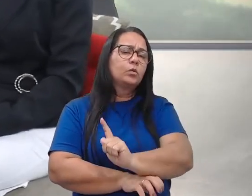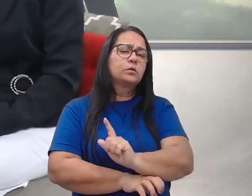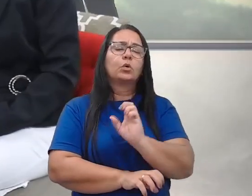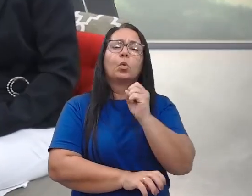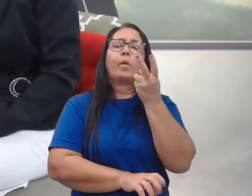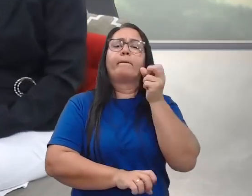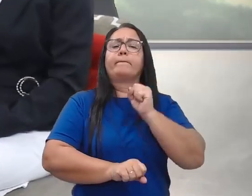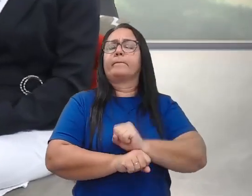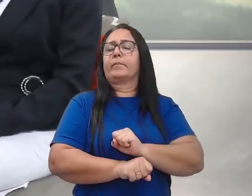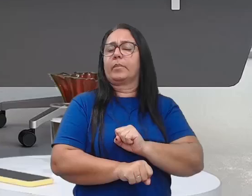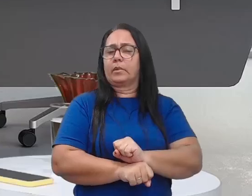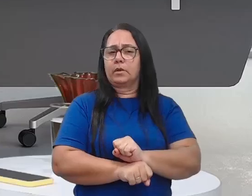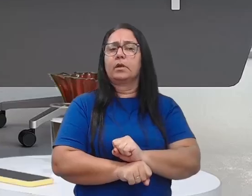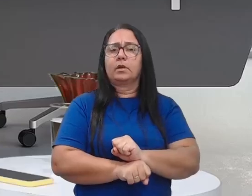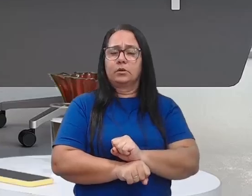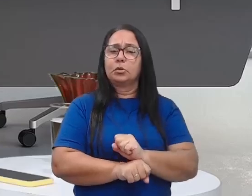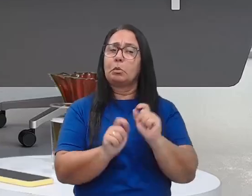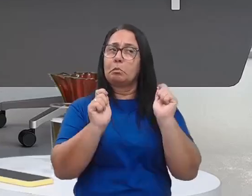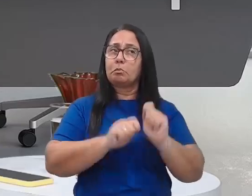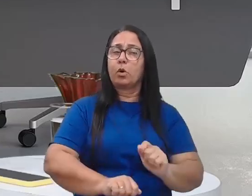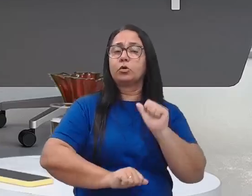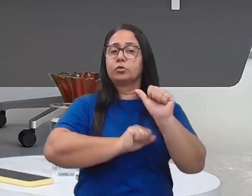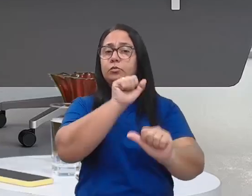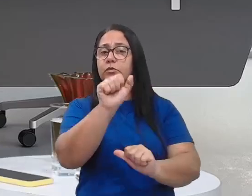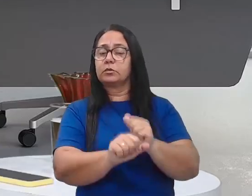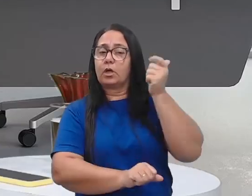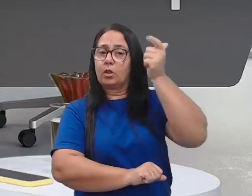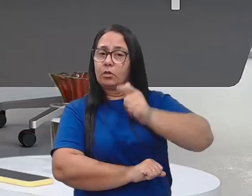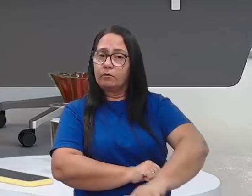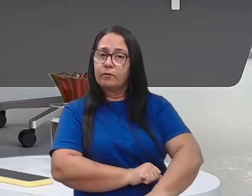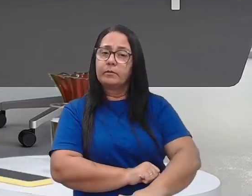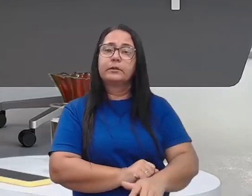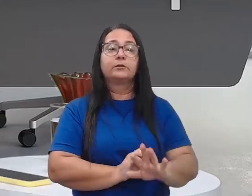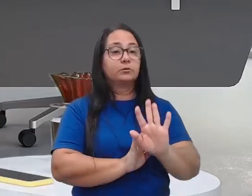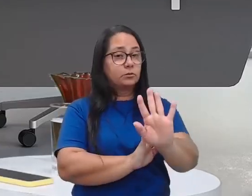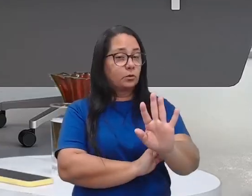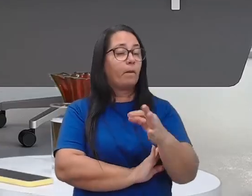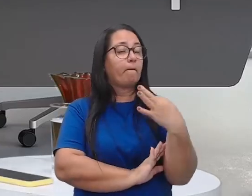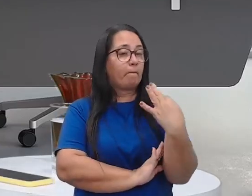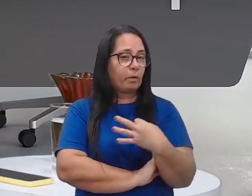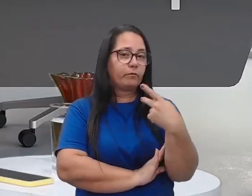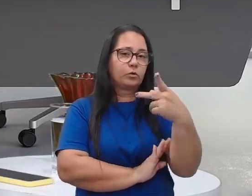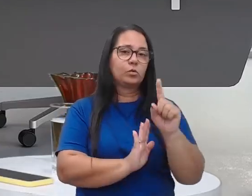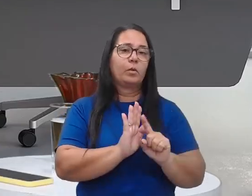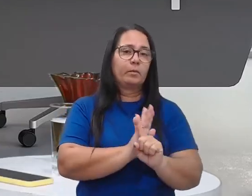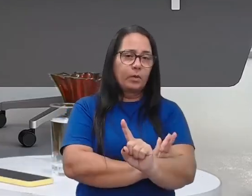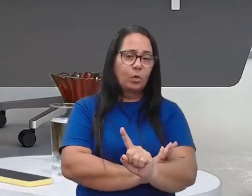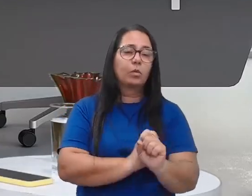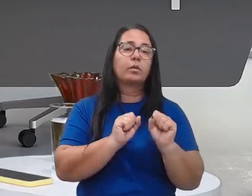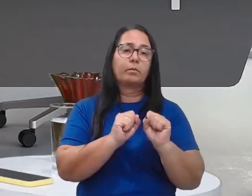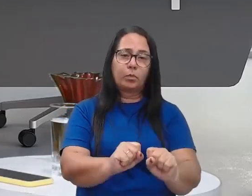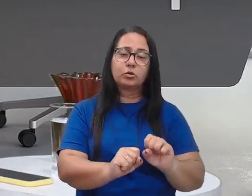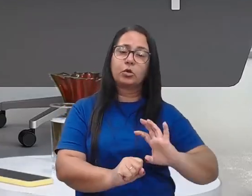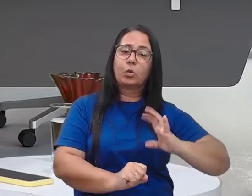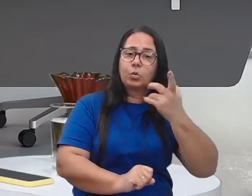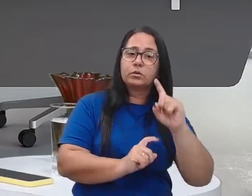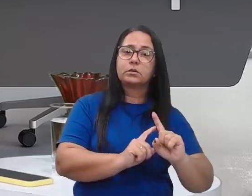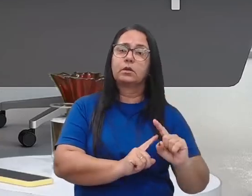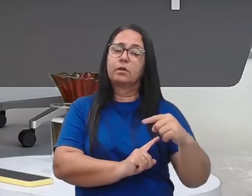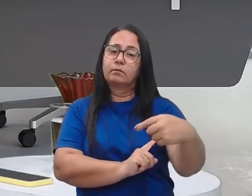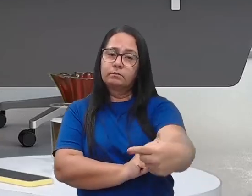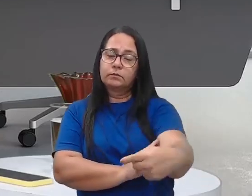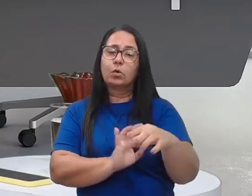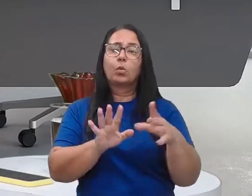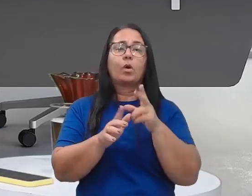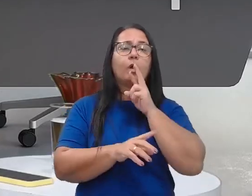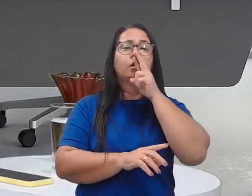isso pode mudar novamente. Perfeito, Cris, ótima pergunta. Então, o que vai acontecer daqui para frente? Quais os resultados dos estudos